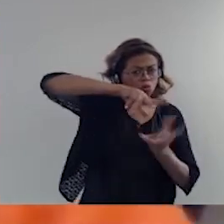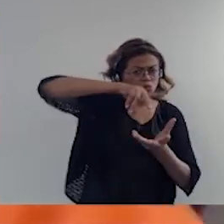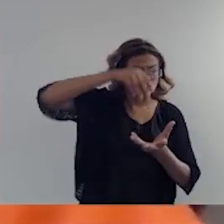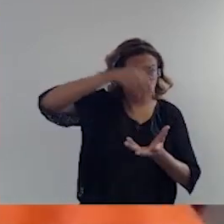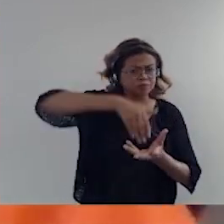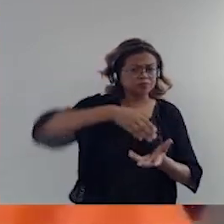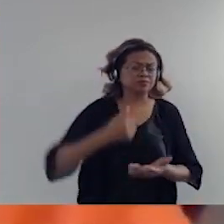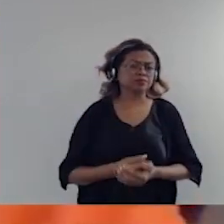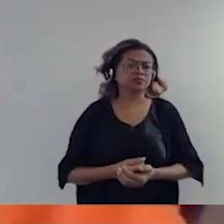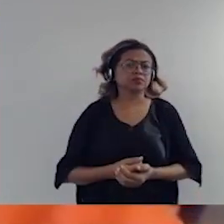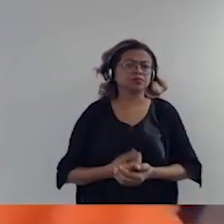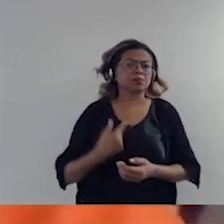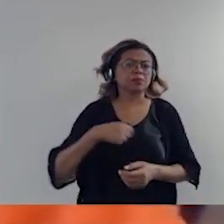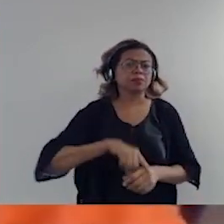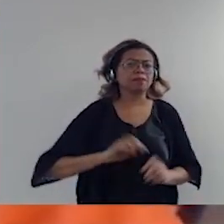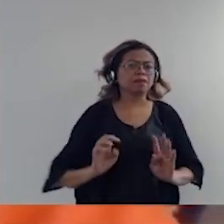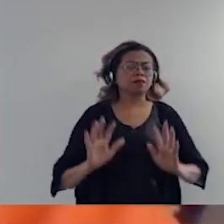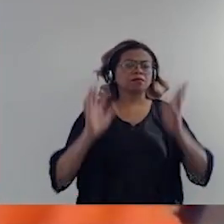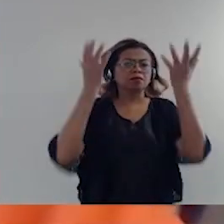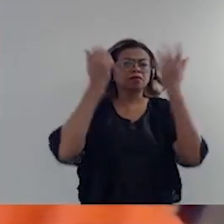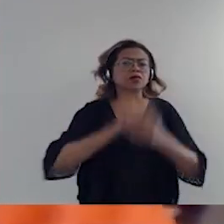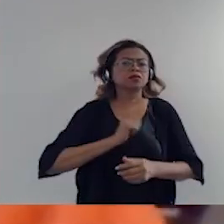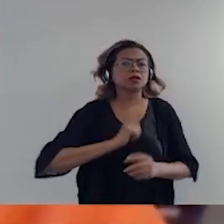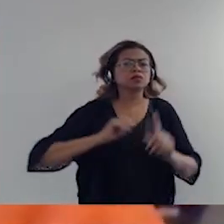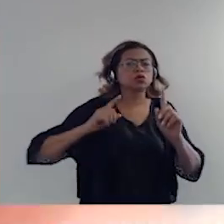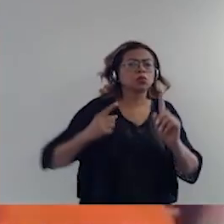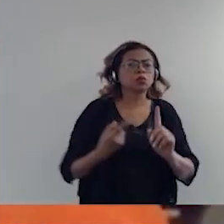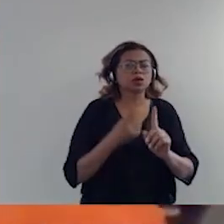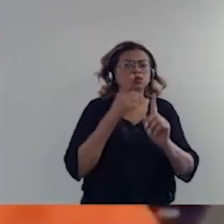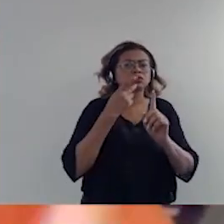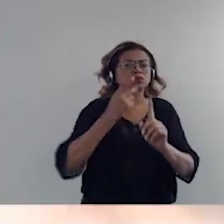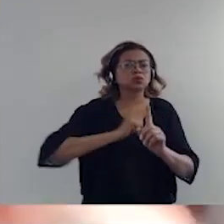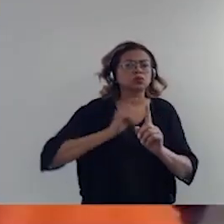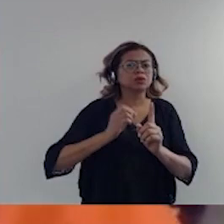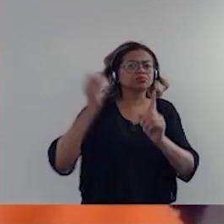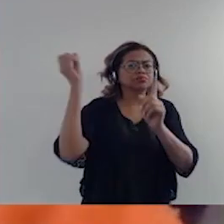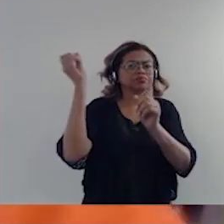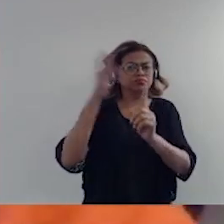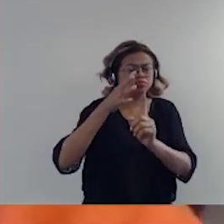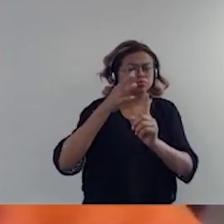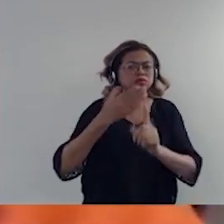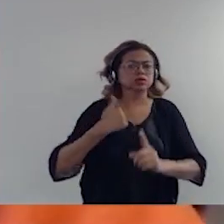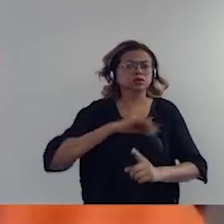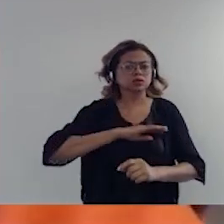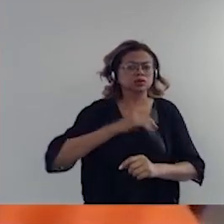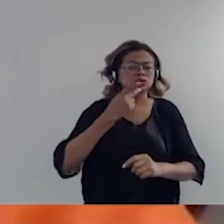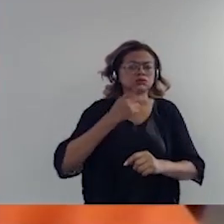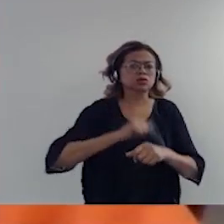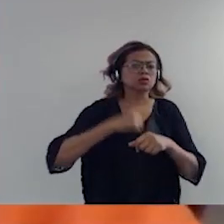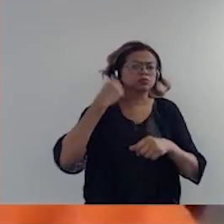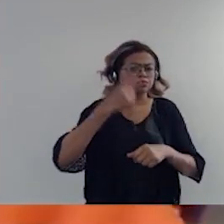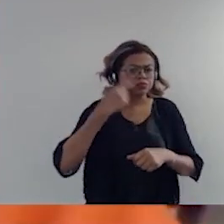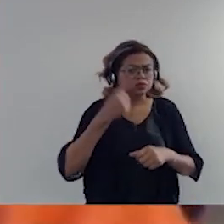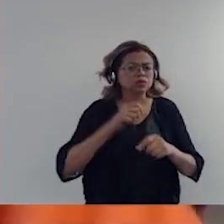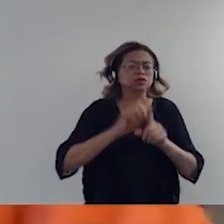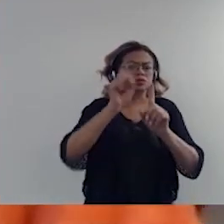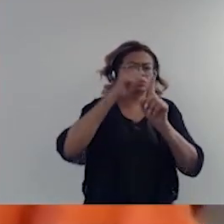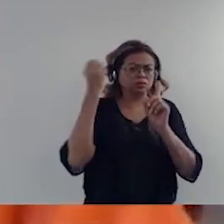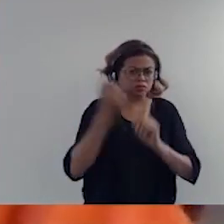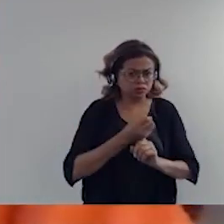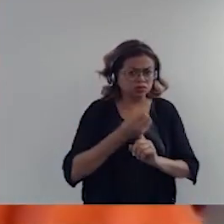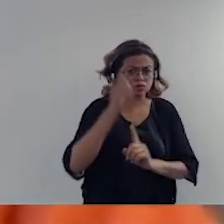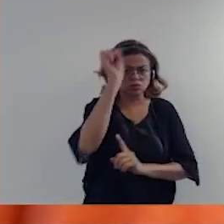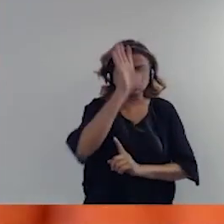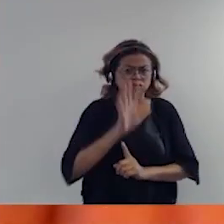Então, esse evento tem esse objetivo de jogar luzes, né, sobre a advocacia, sobre a sociedade, sobre